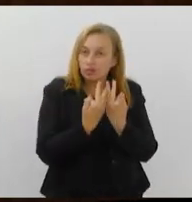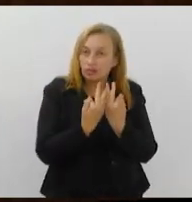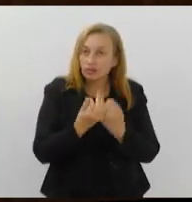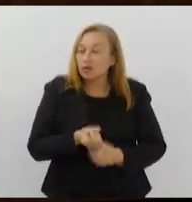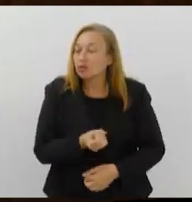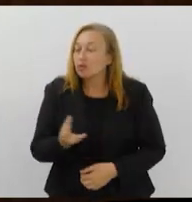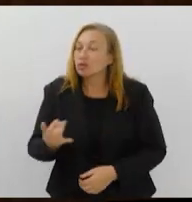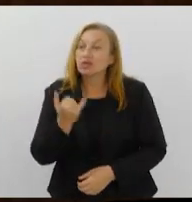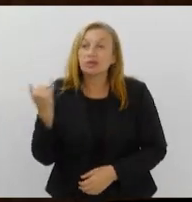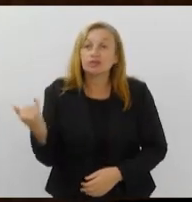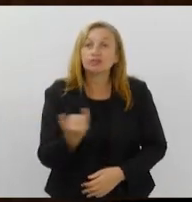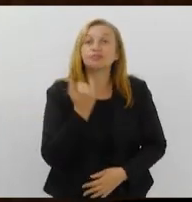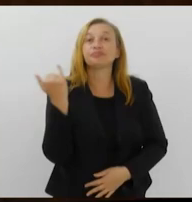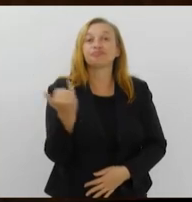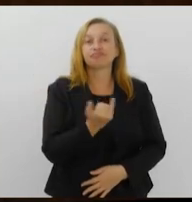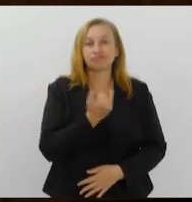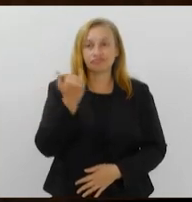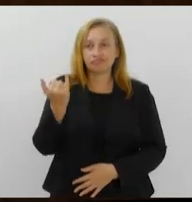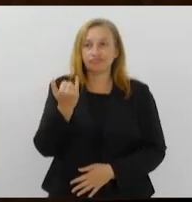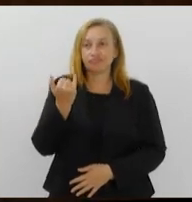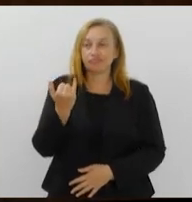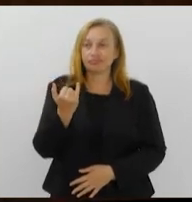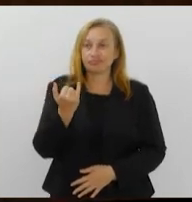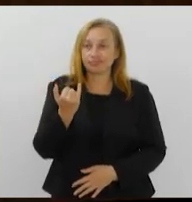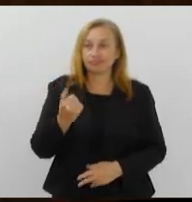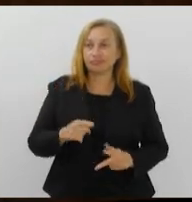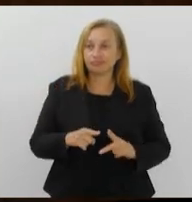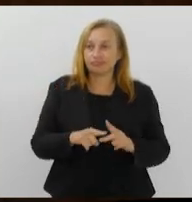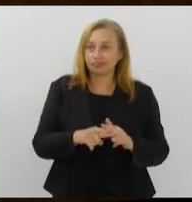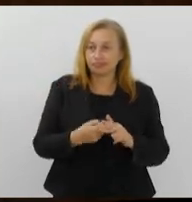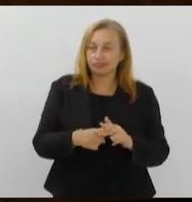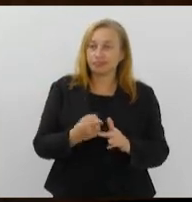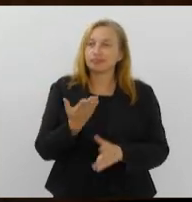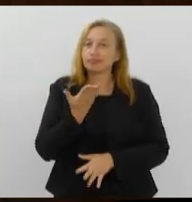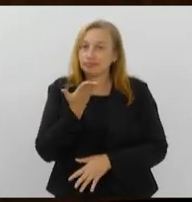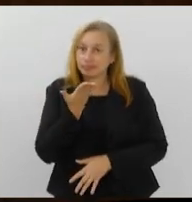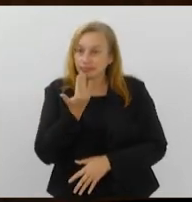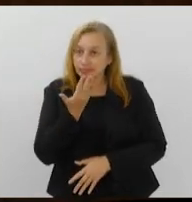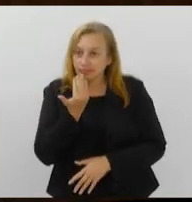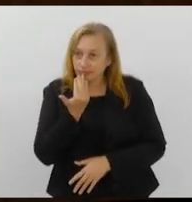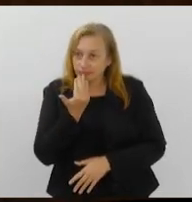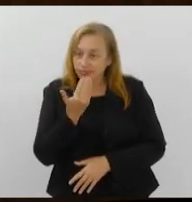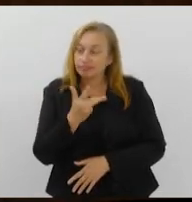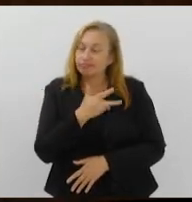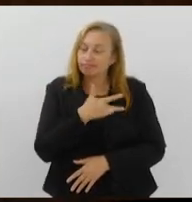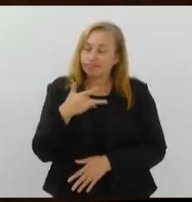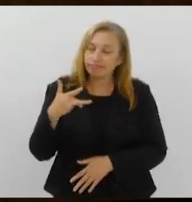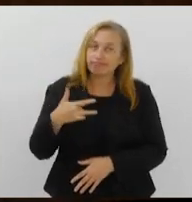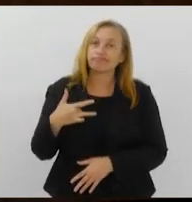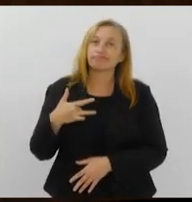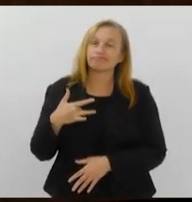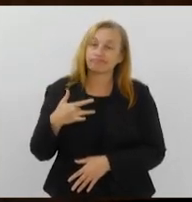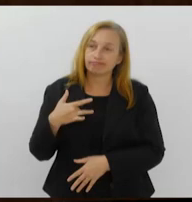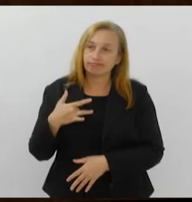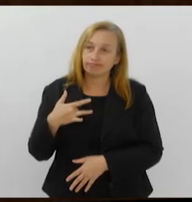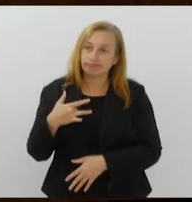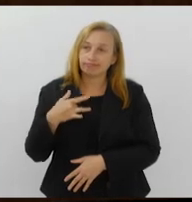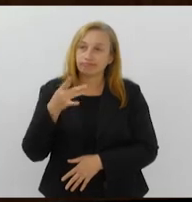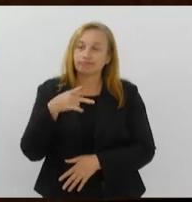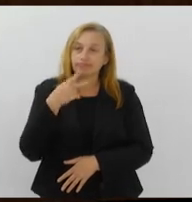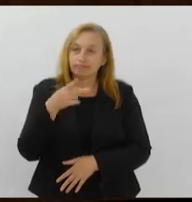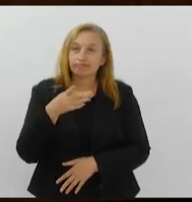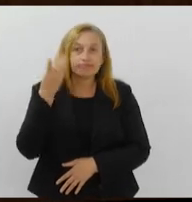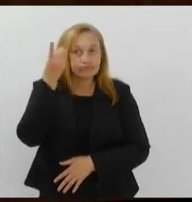era importante para a manutenção da nossa alimentação, uma alimentação saudável. E na fala aqui